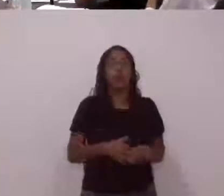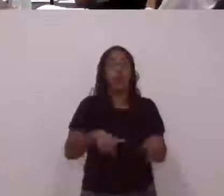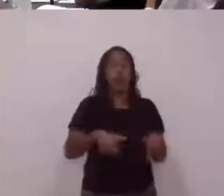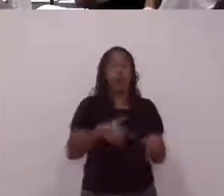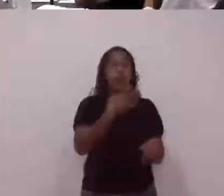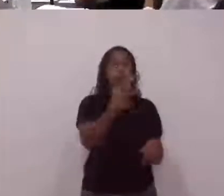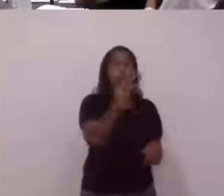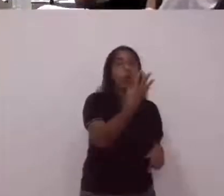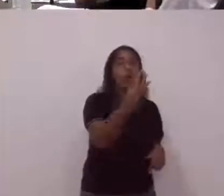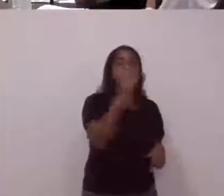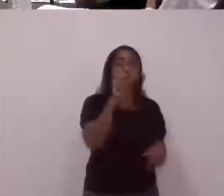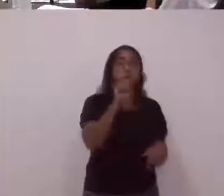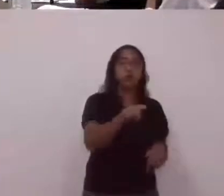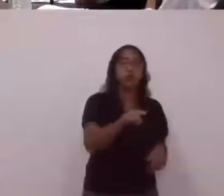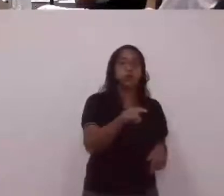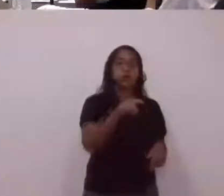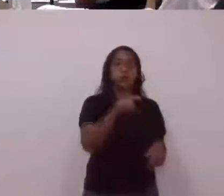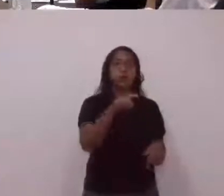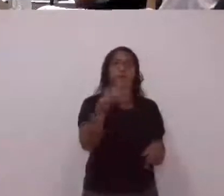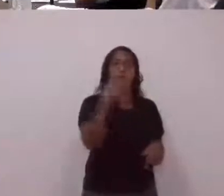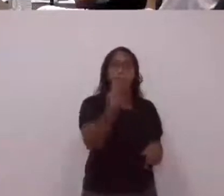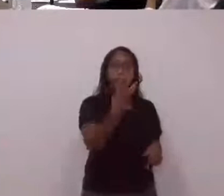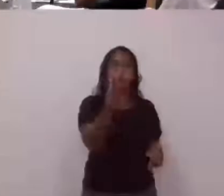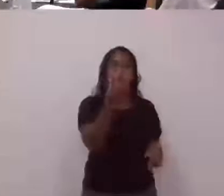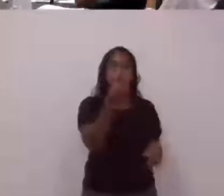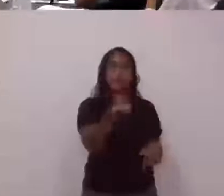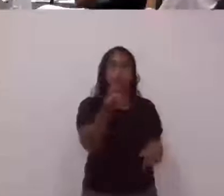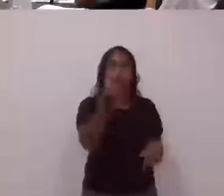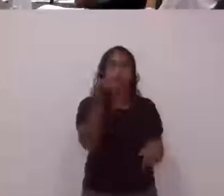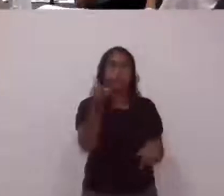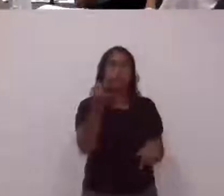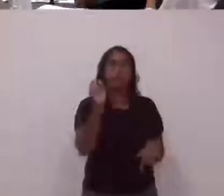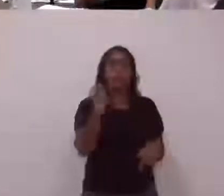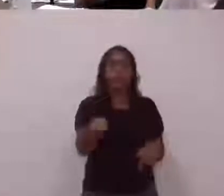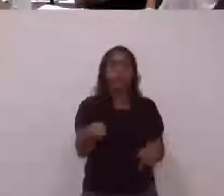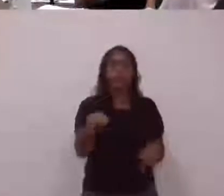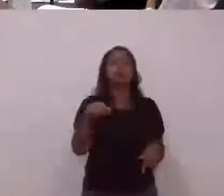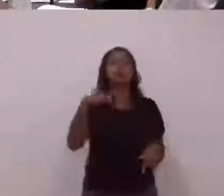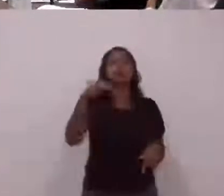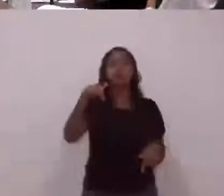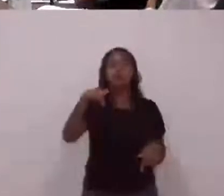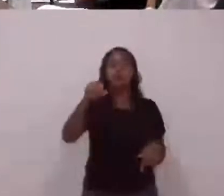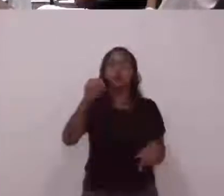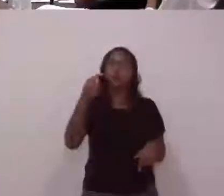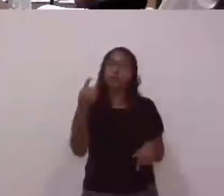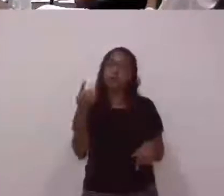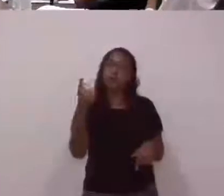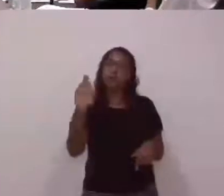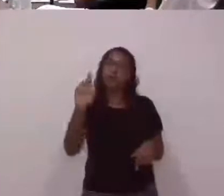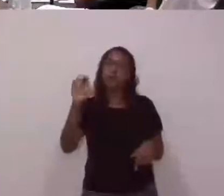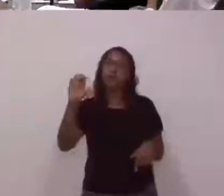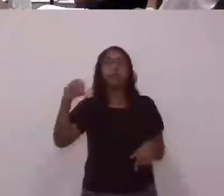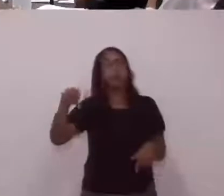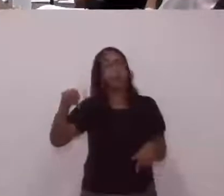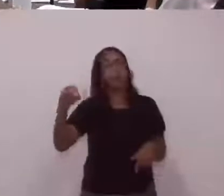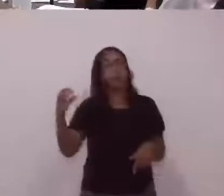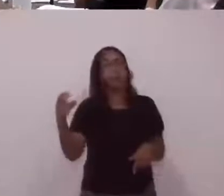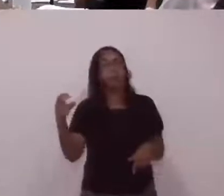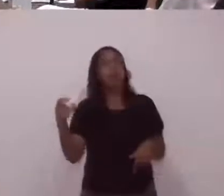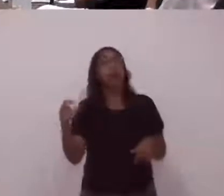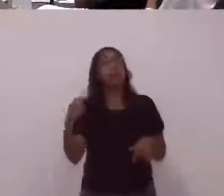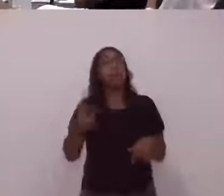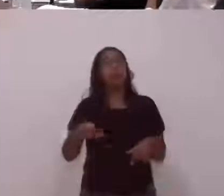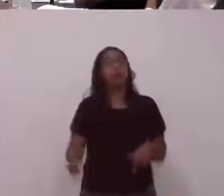.466.700,90, com juros e correção